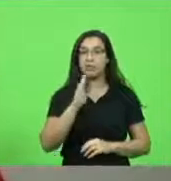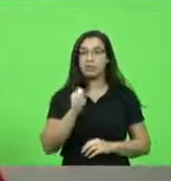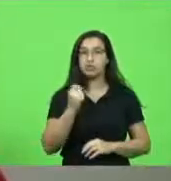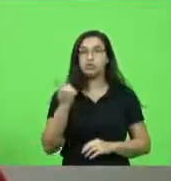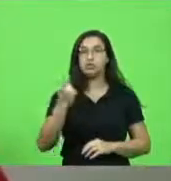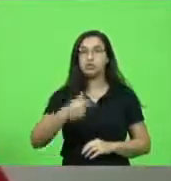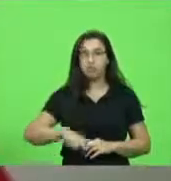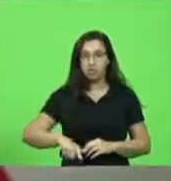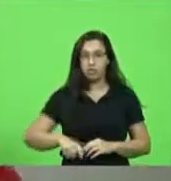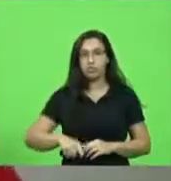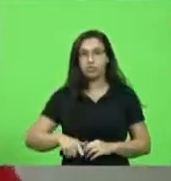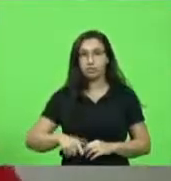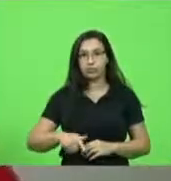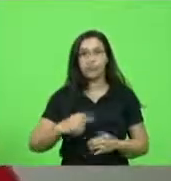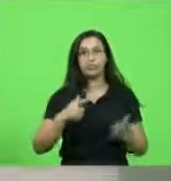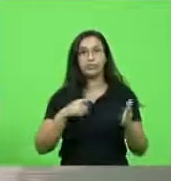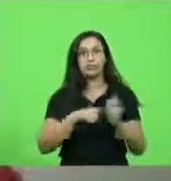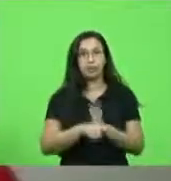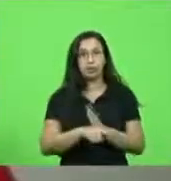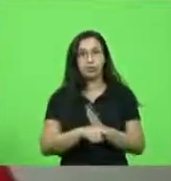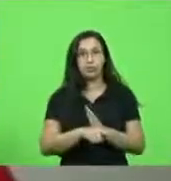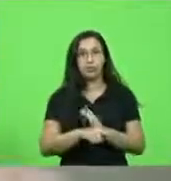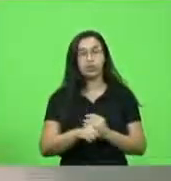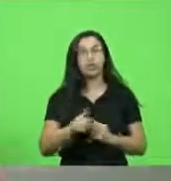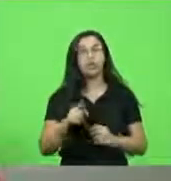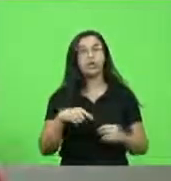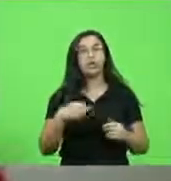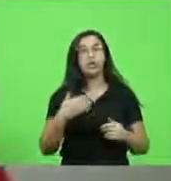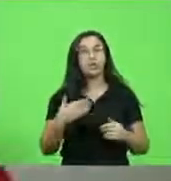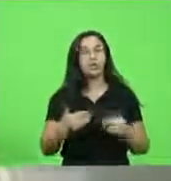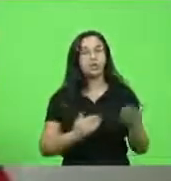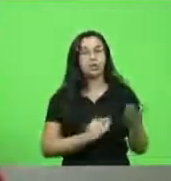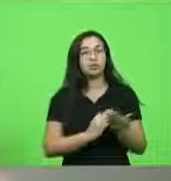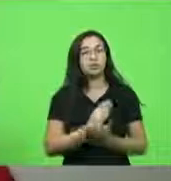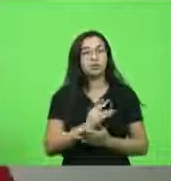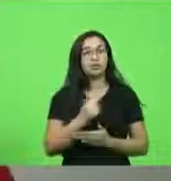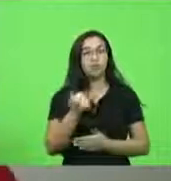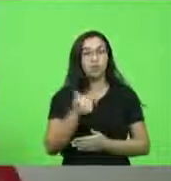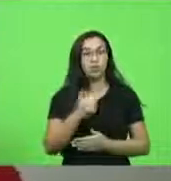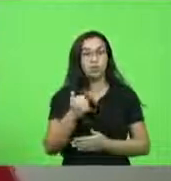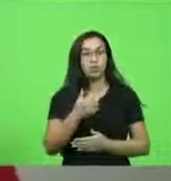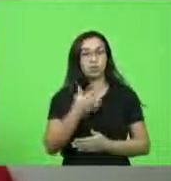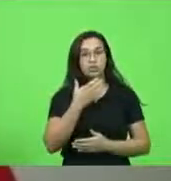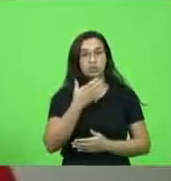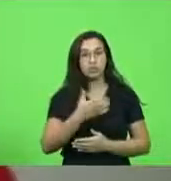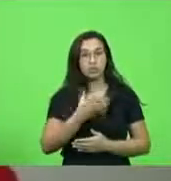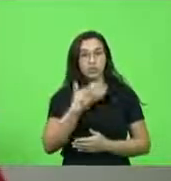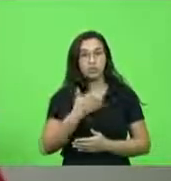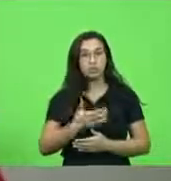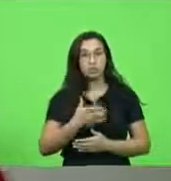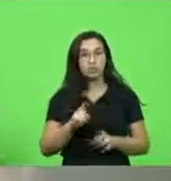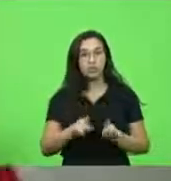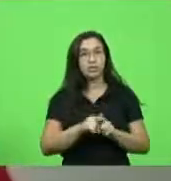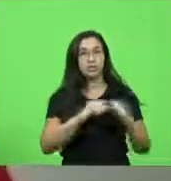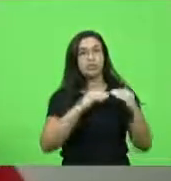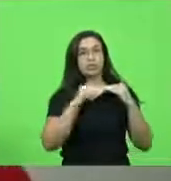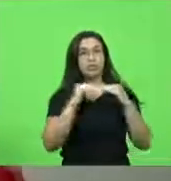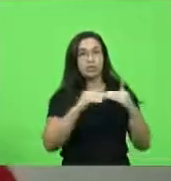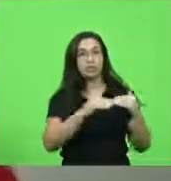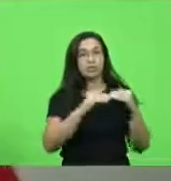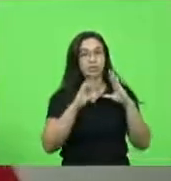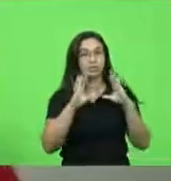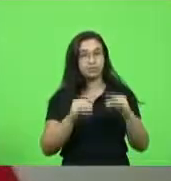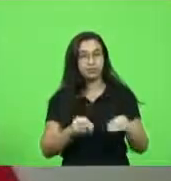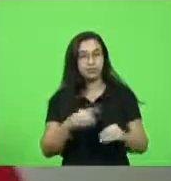novo diligenciamento, aprovado dia 11 de dezembro, também por unanimidade, por